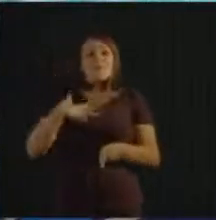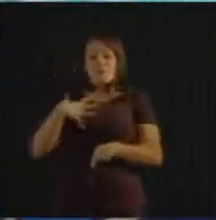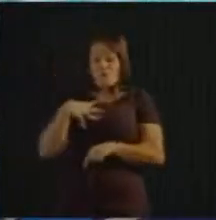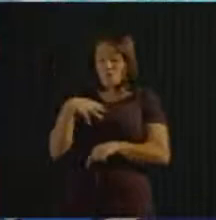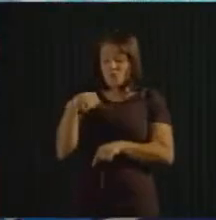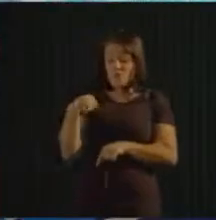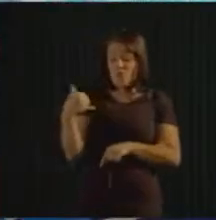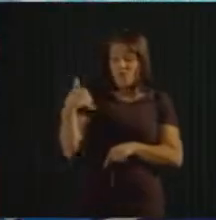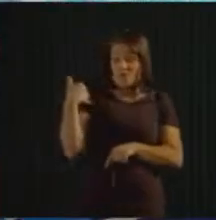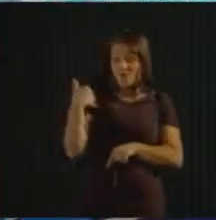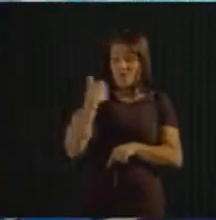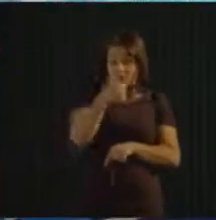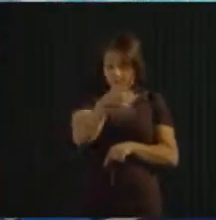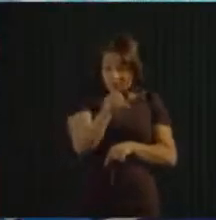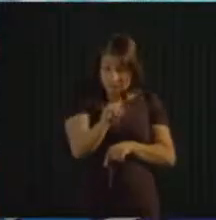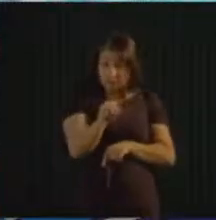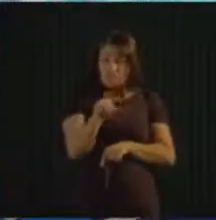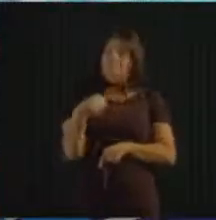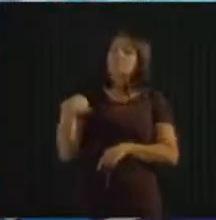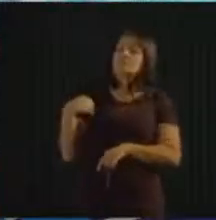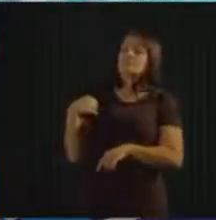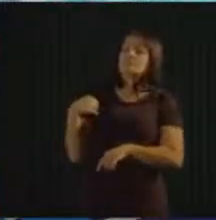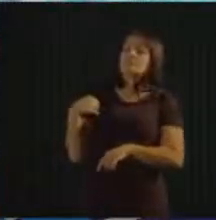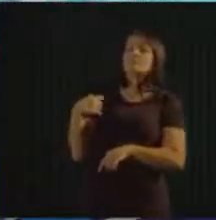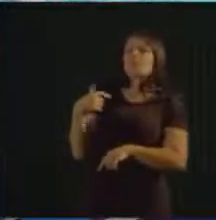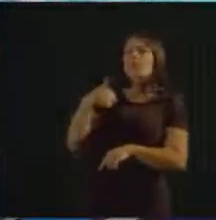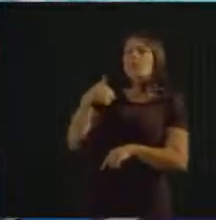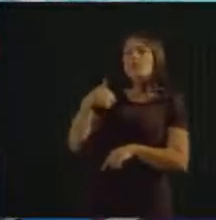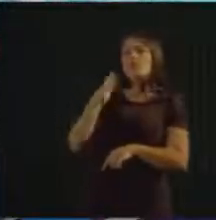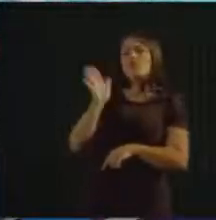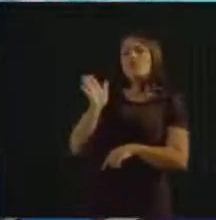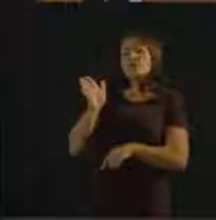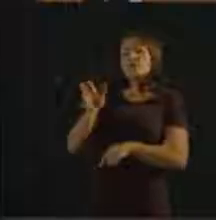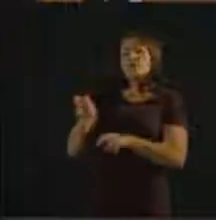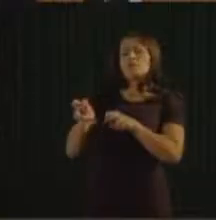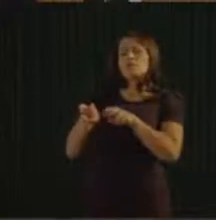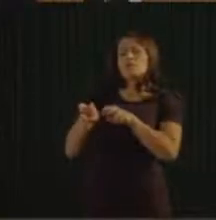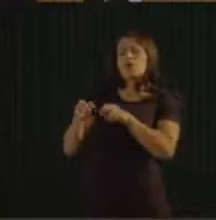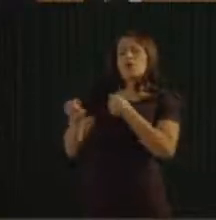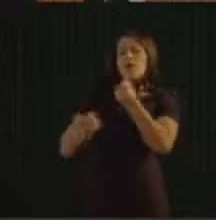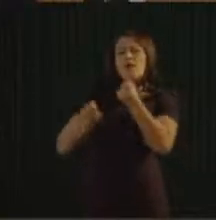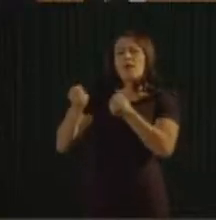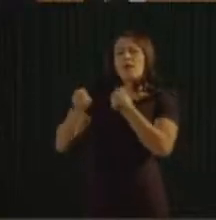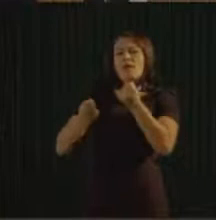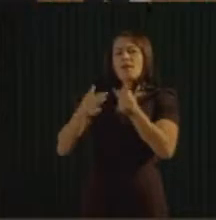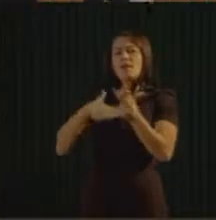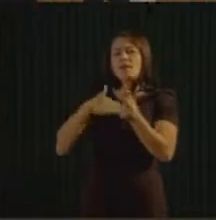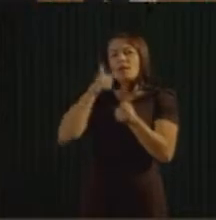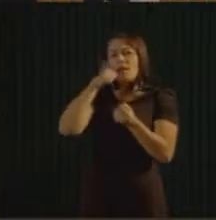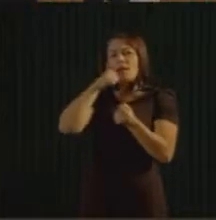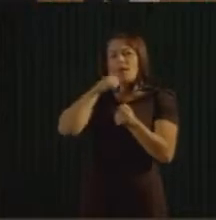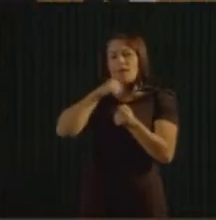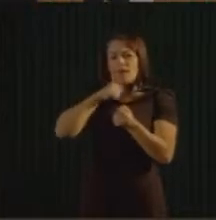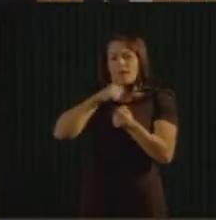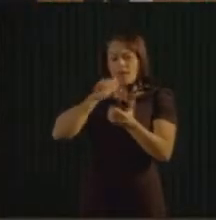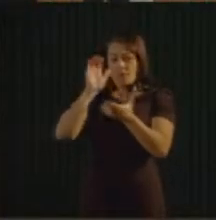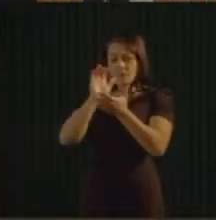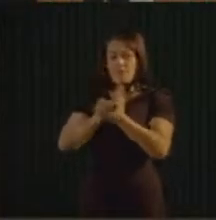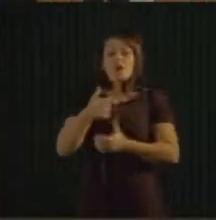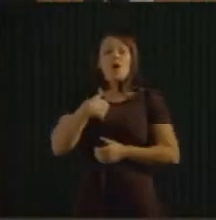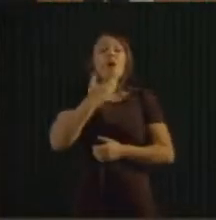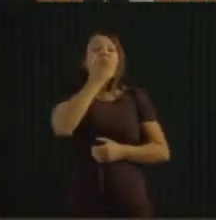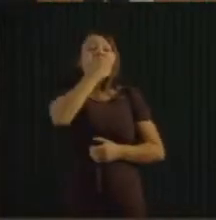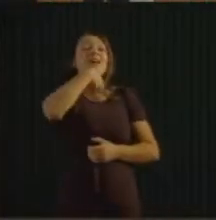novo, o 08, ele tem 10 anos, o Bruno. E eu indo com a minha esposa, de carro, acho que eu estava comendo a maçã,